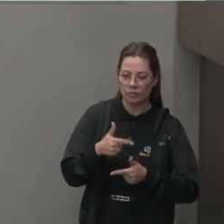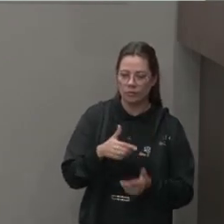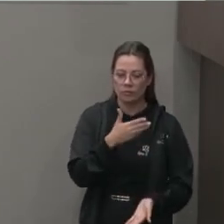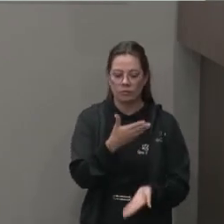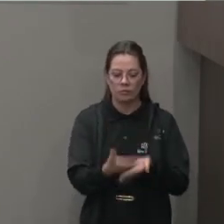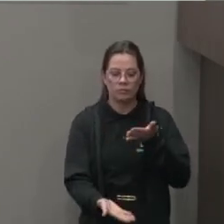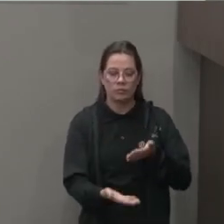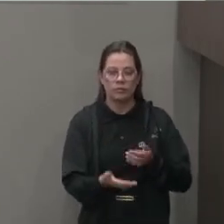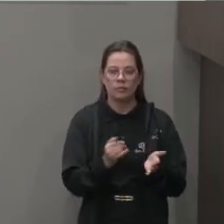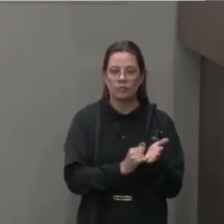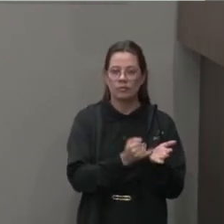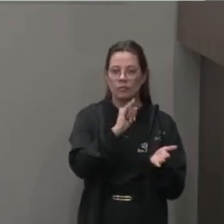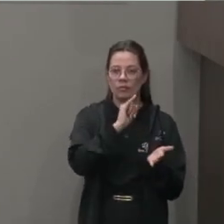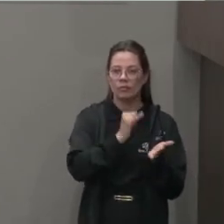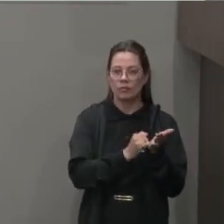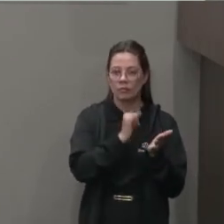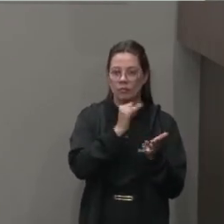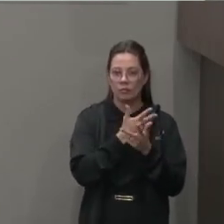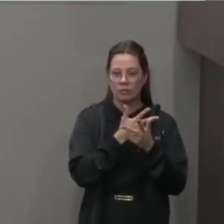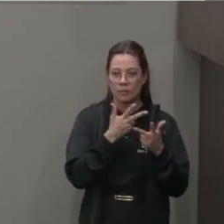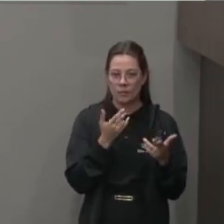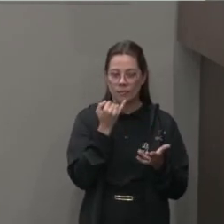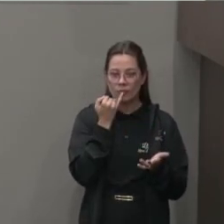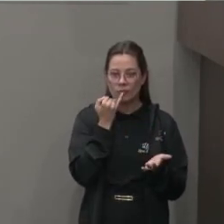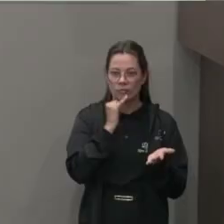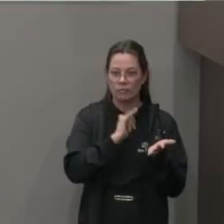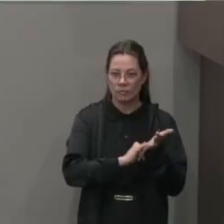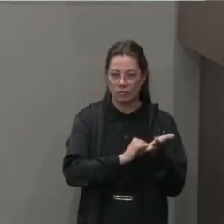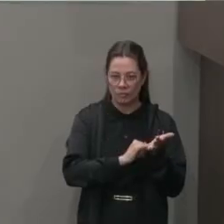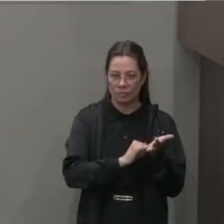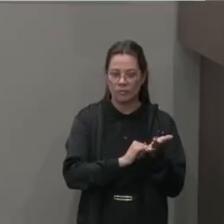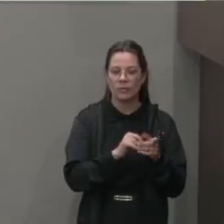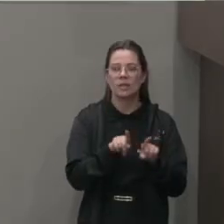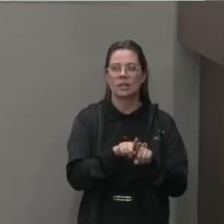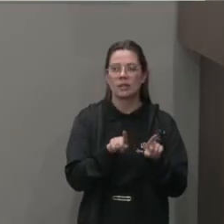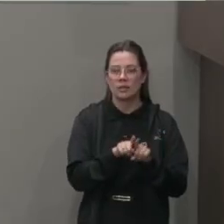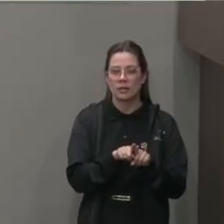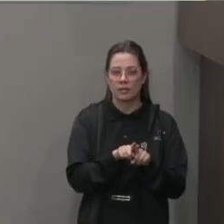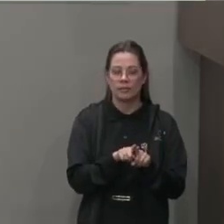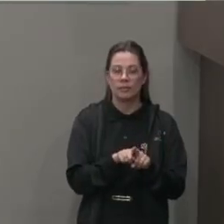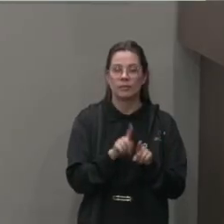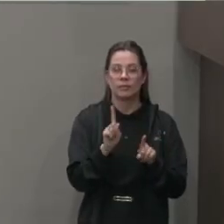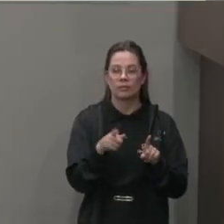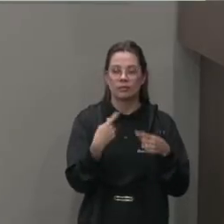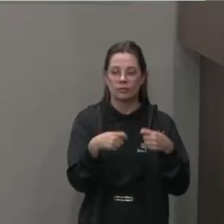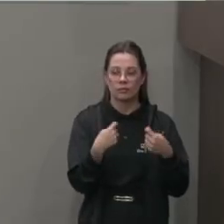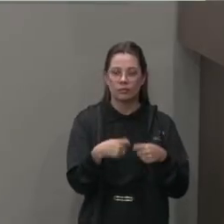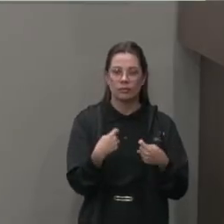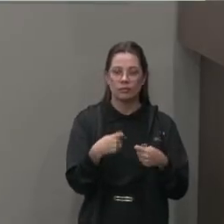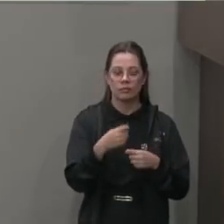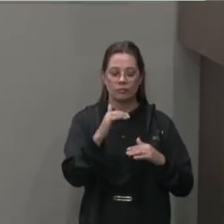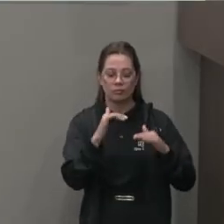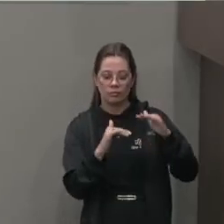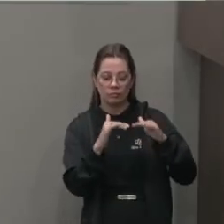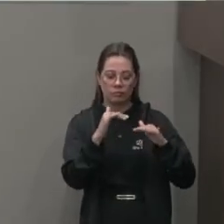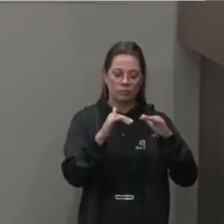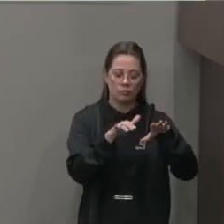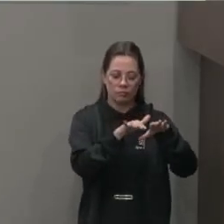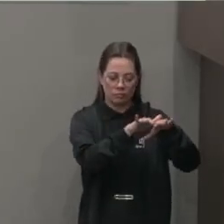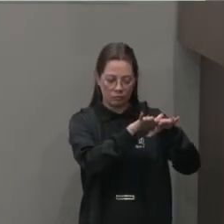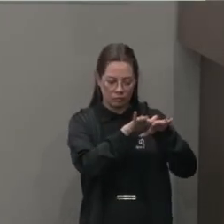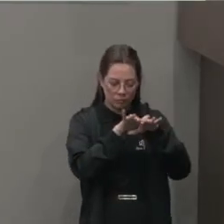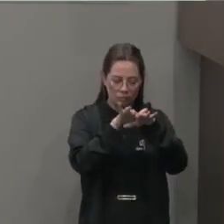a geração de imposto, eu perco mais todo o desenvolvimento da cidade. É por isso que é necessário um equilíbrio. É